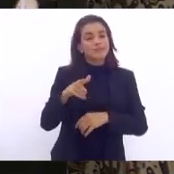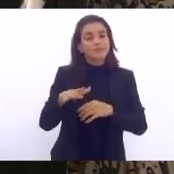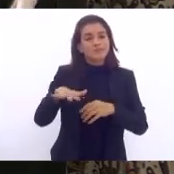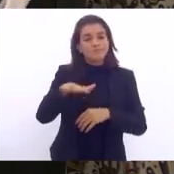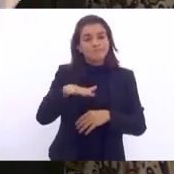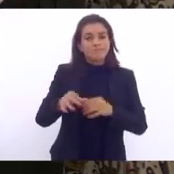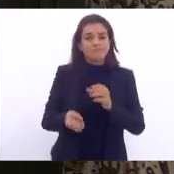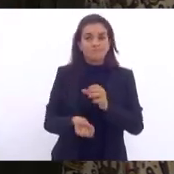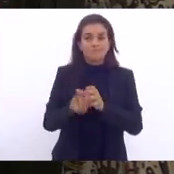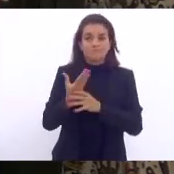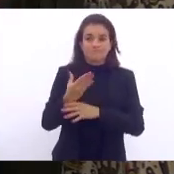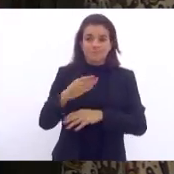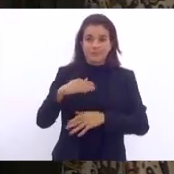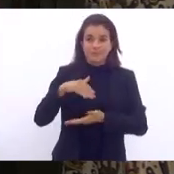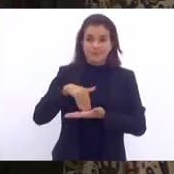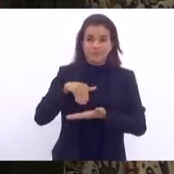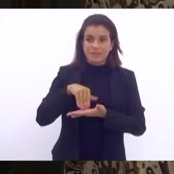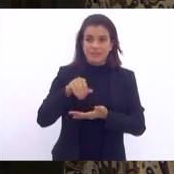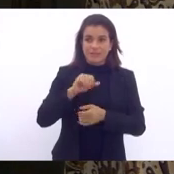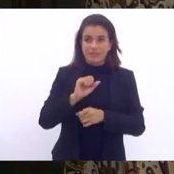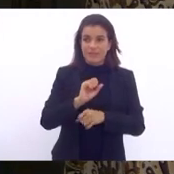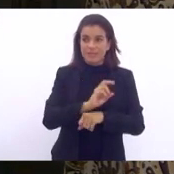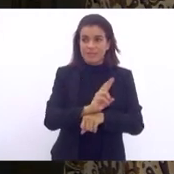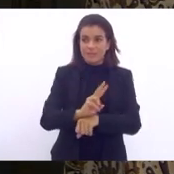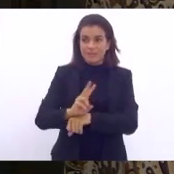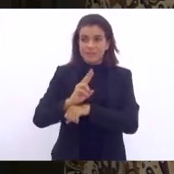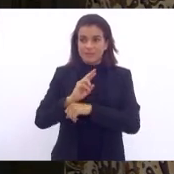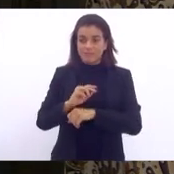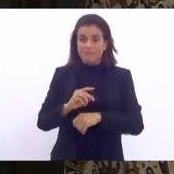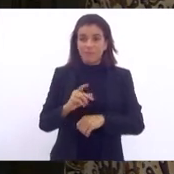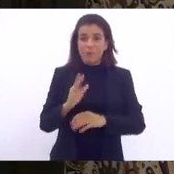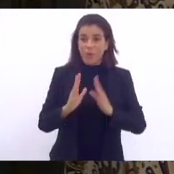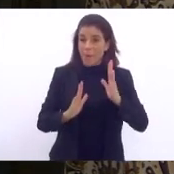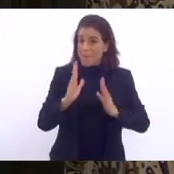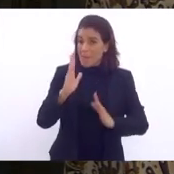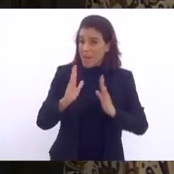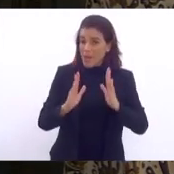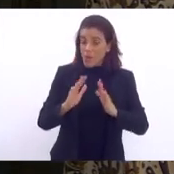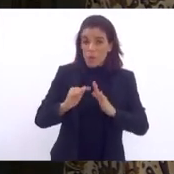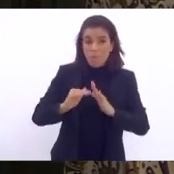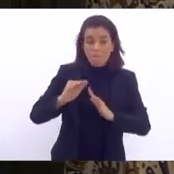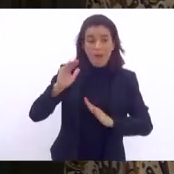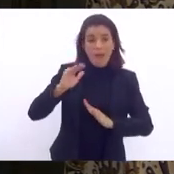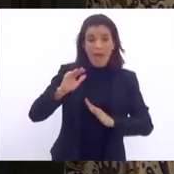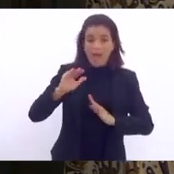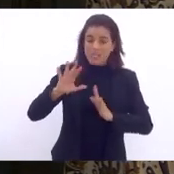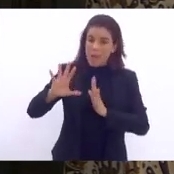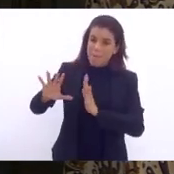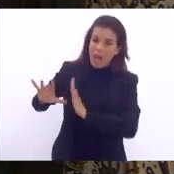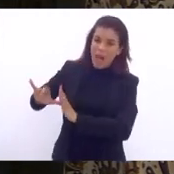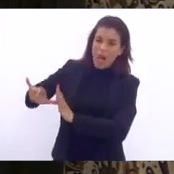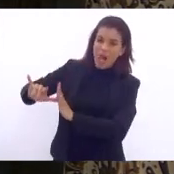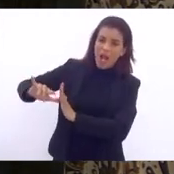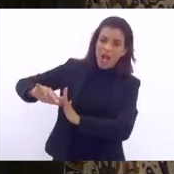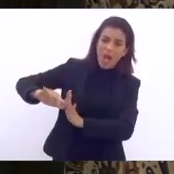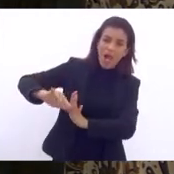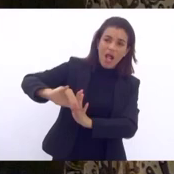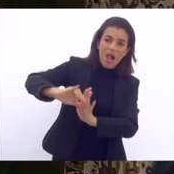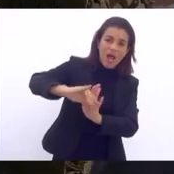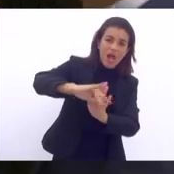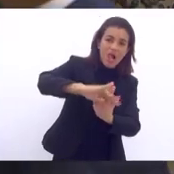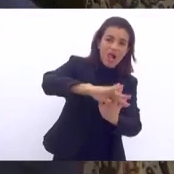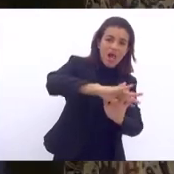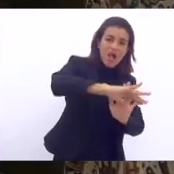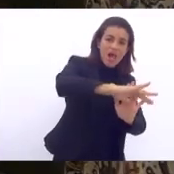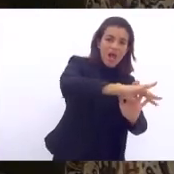meses típicos dos arrastões, entre outras mazelas, é o verão. E o verão vai começar no